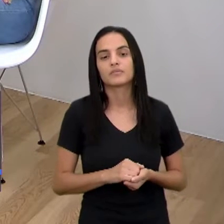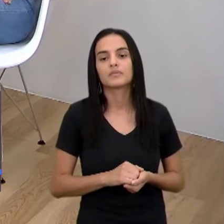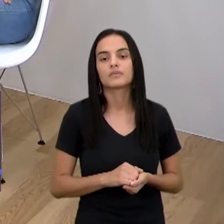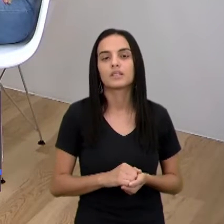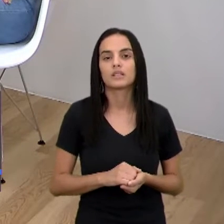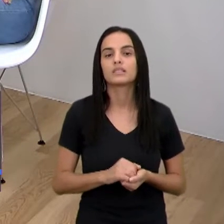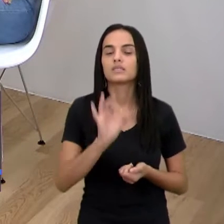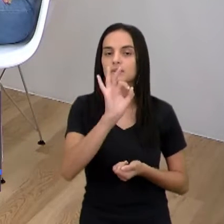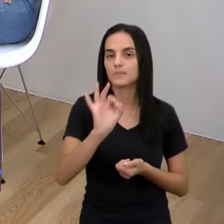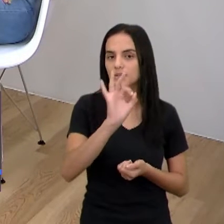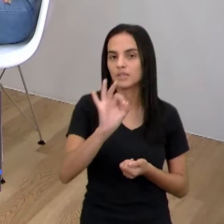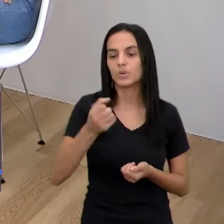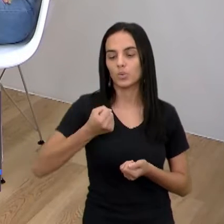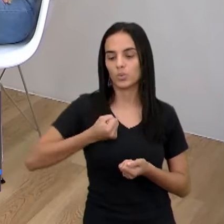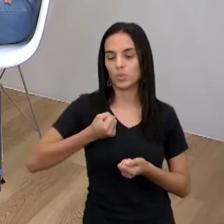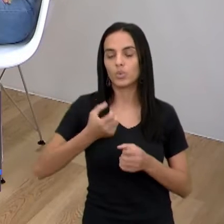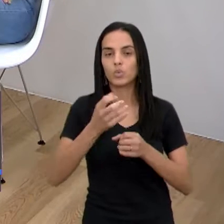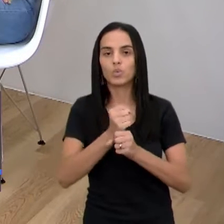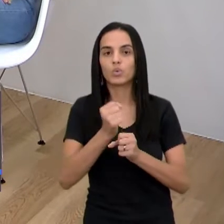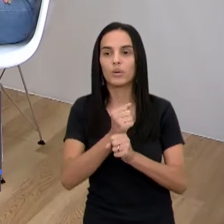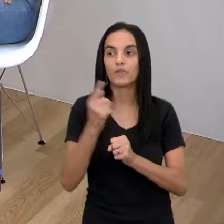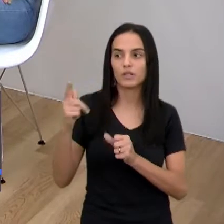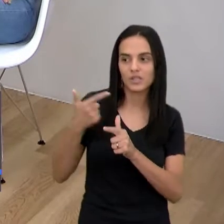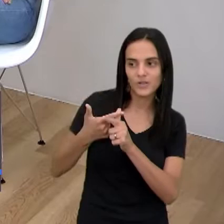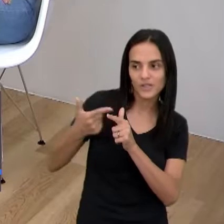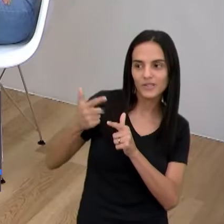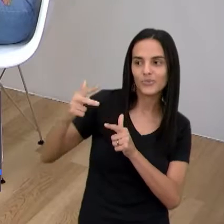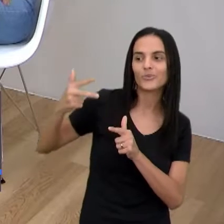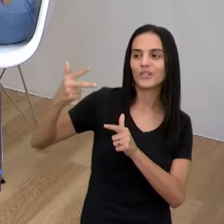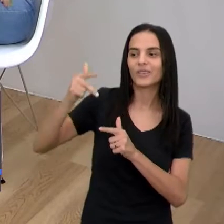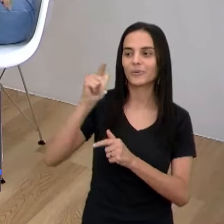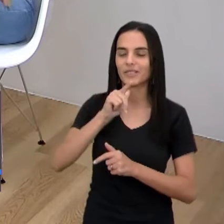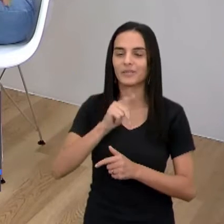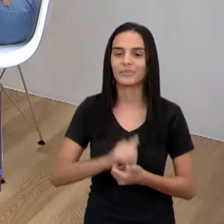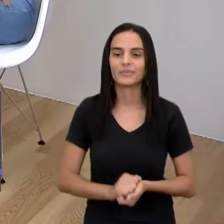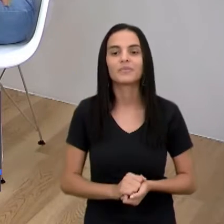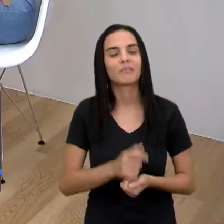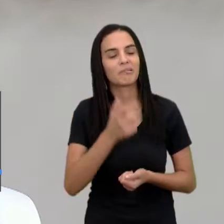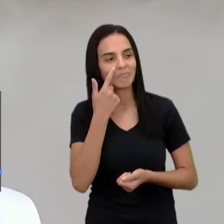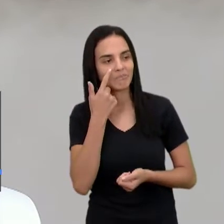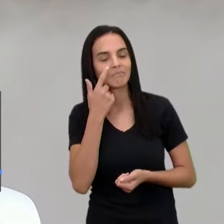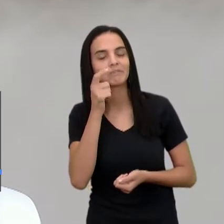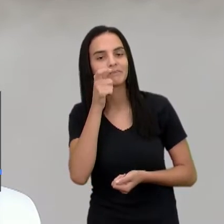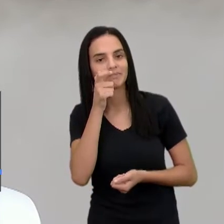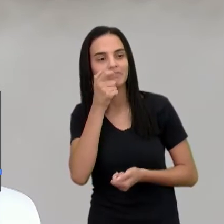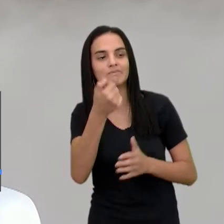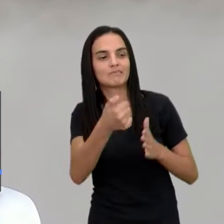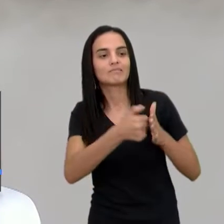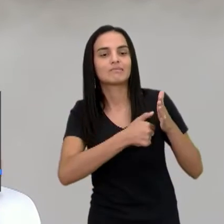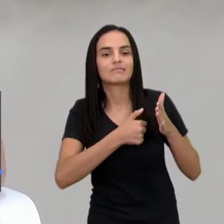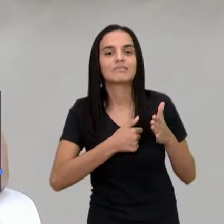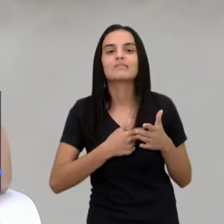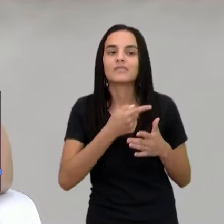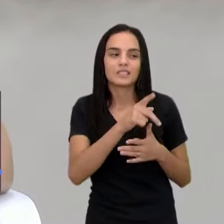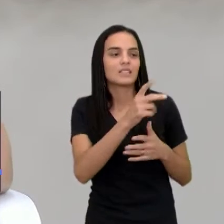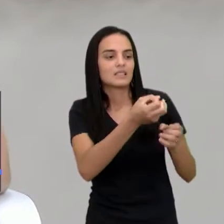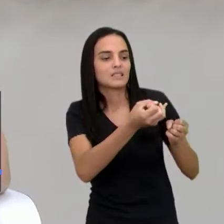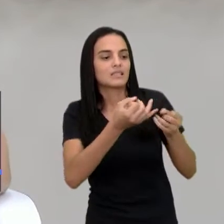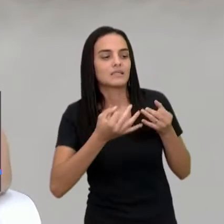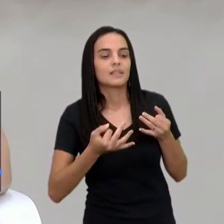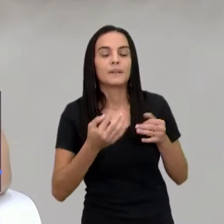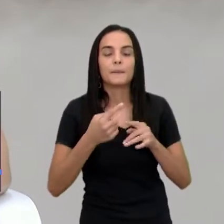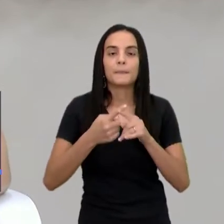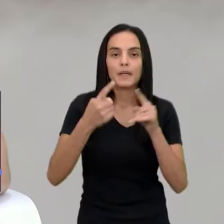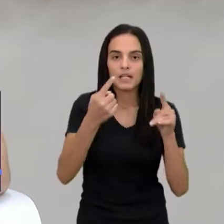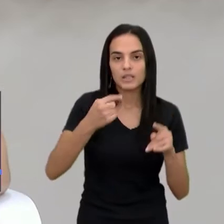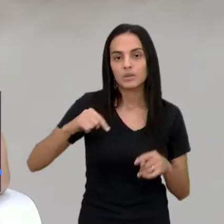sentença numérica? Quem divide, multiplica. Conta para nós. Olha, bem interessante, você falar a respeito disso, Mas quando